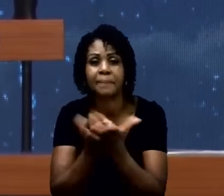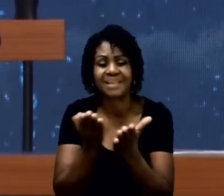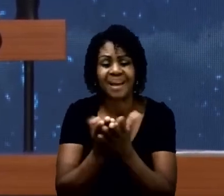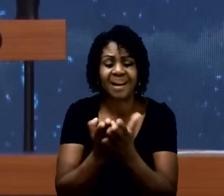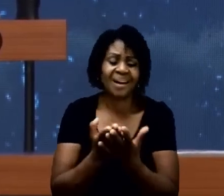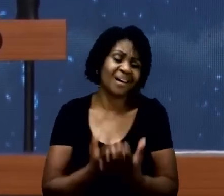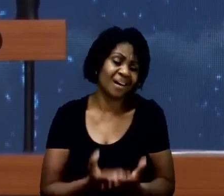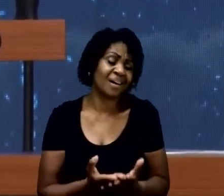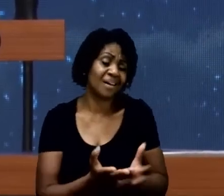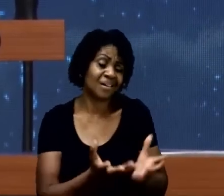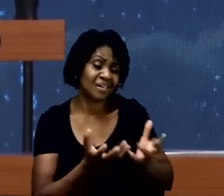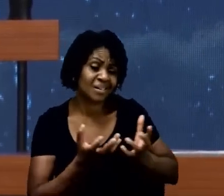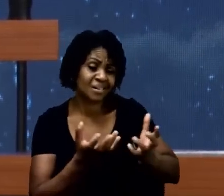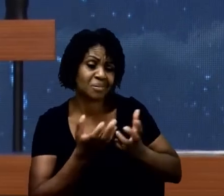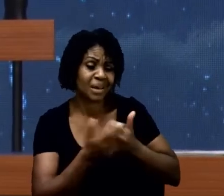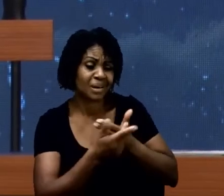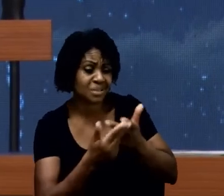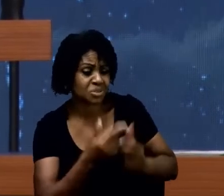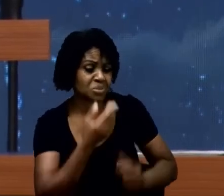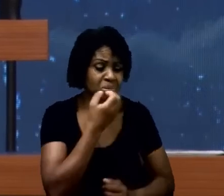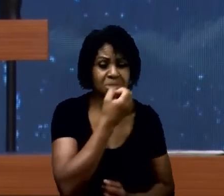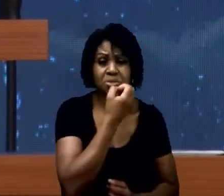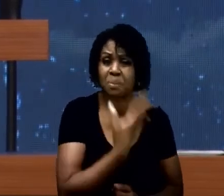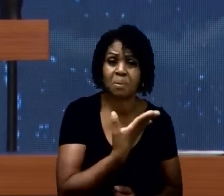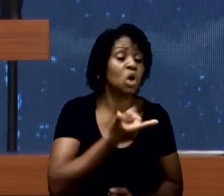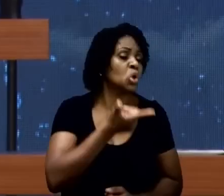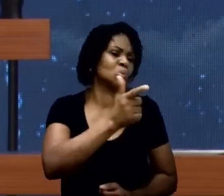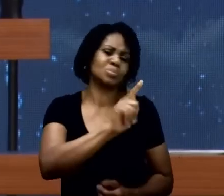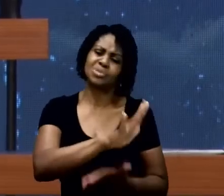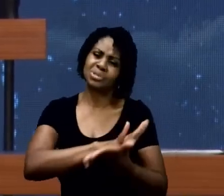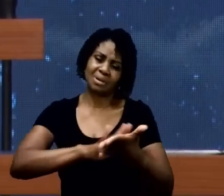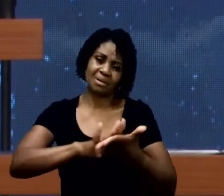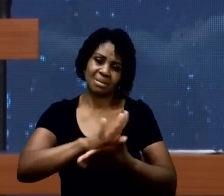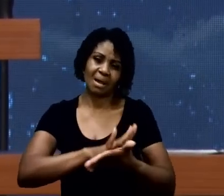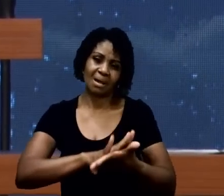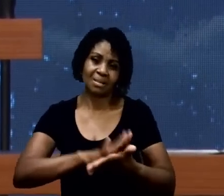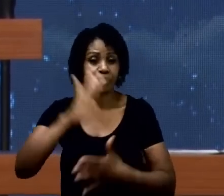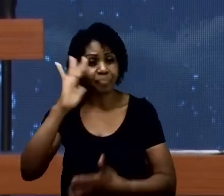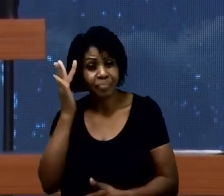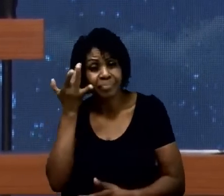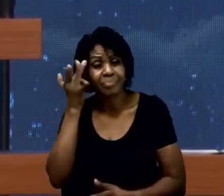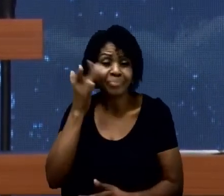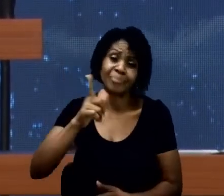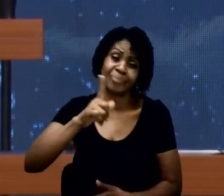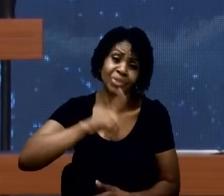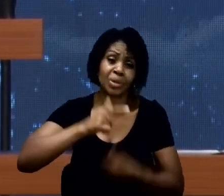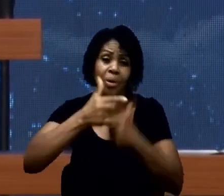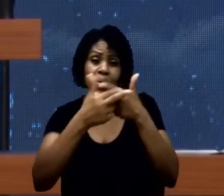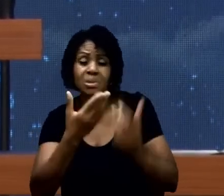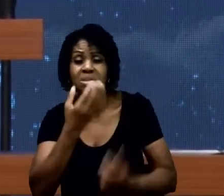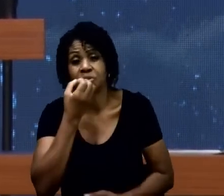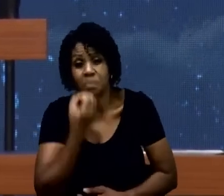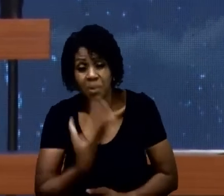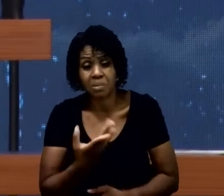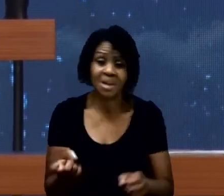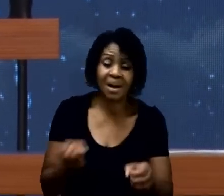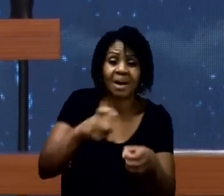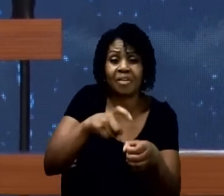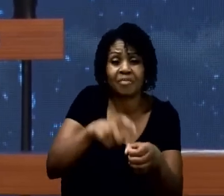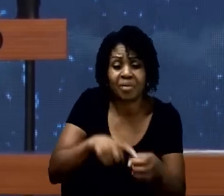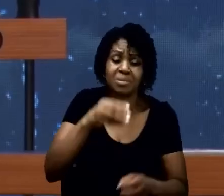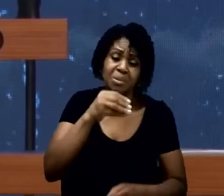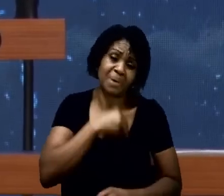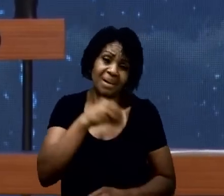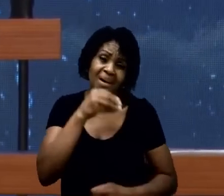a sentir falta do que elas achavam que elas tinham. Mas na verdade não tinha. Elas acham que tinham. E aí elas vão voltar